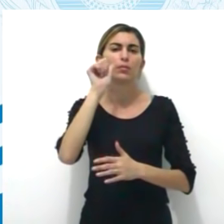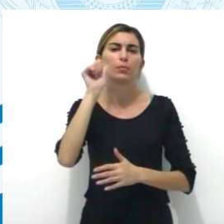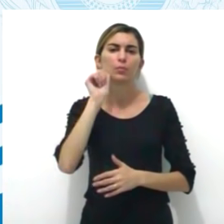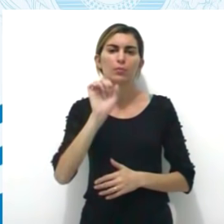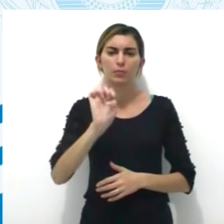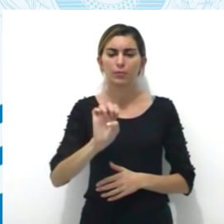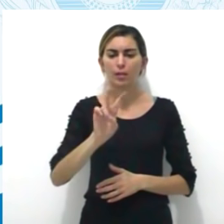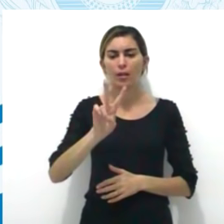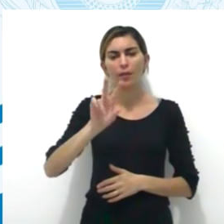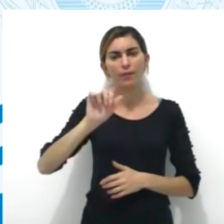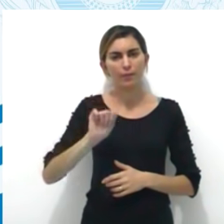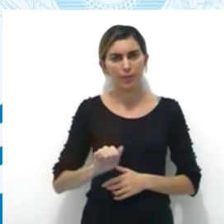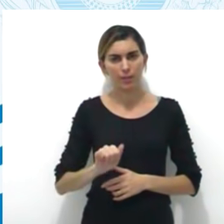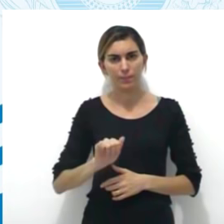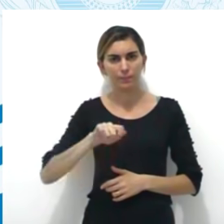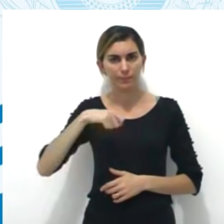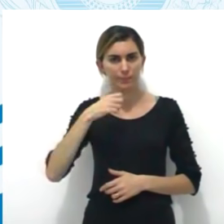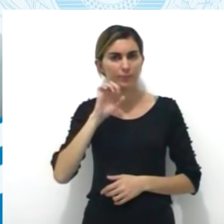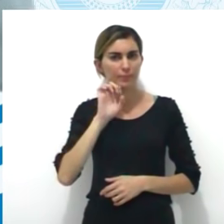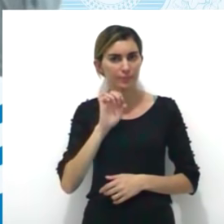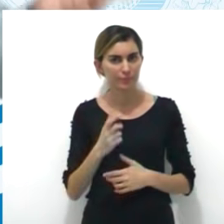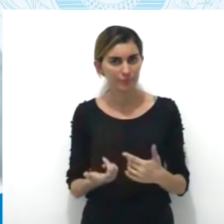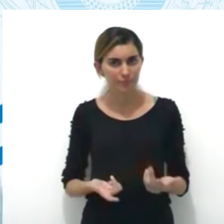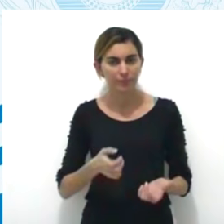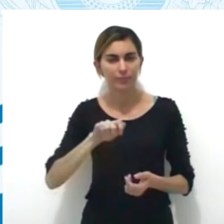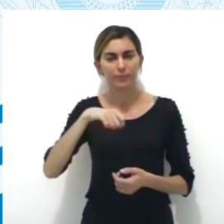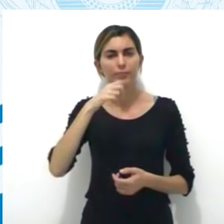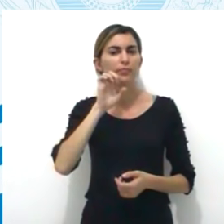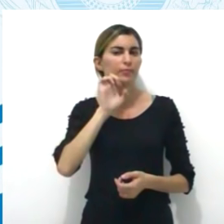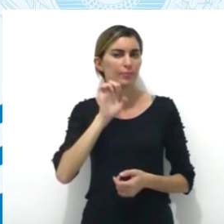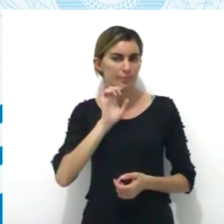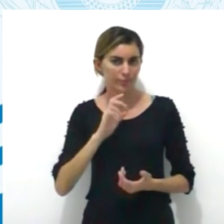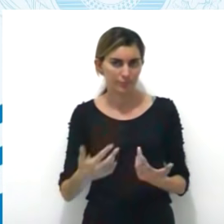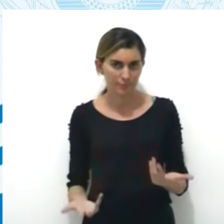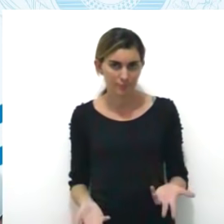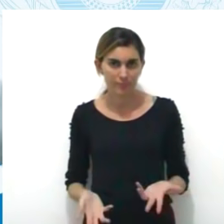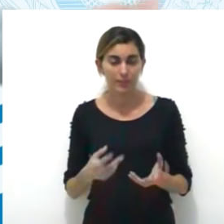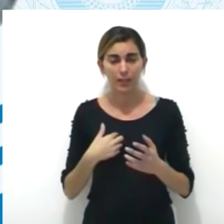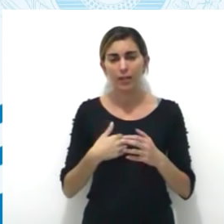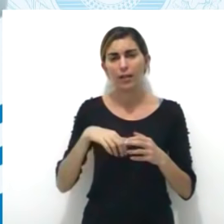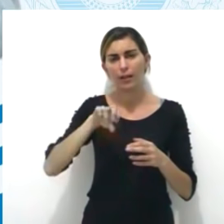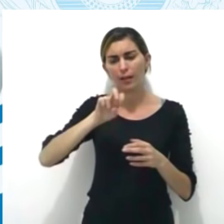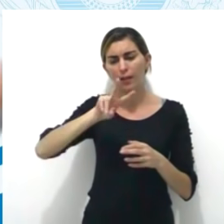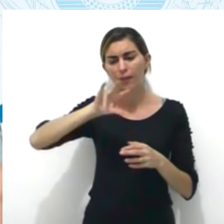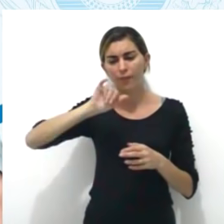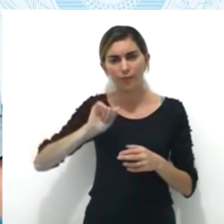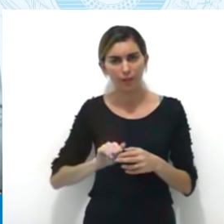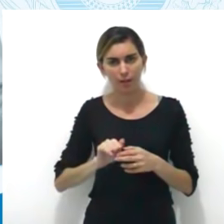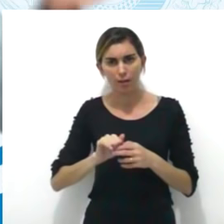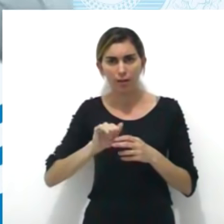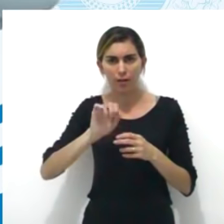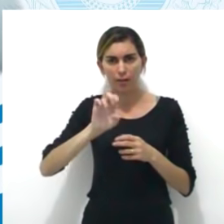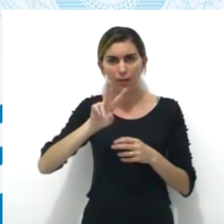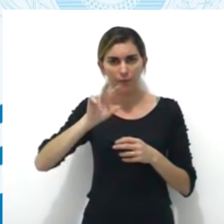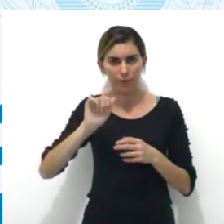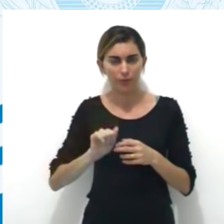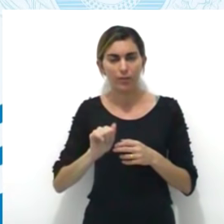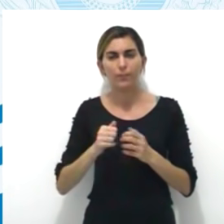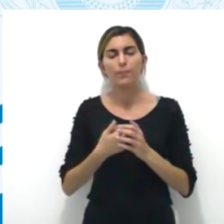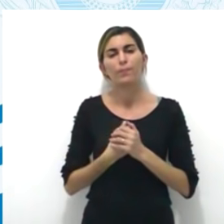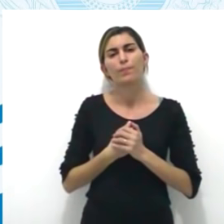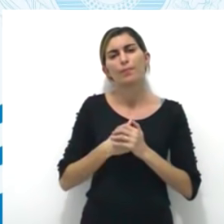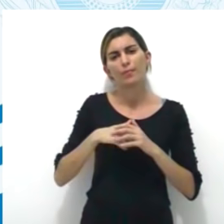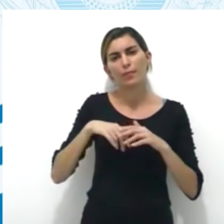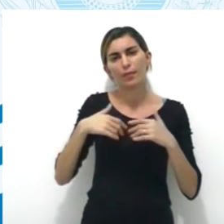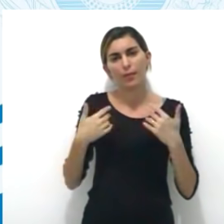primeira mulher? Eva. É isso? Eva. Então a teoria criacionista ficou bem evidente